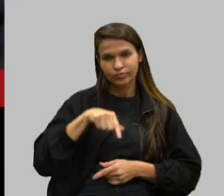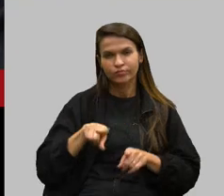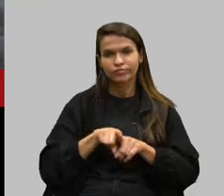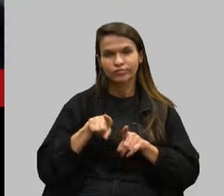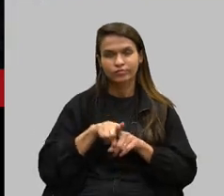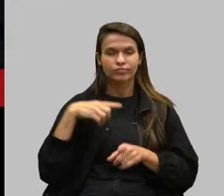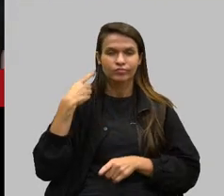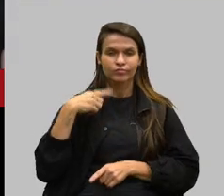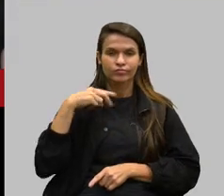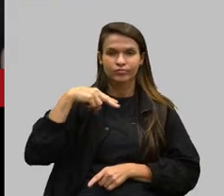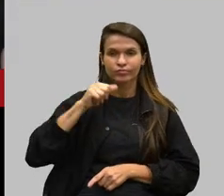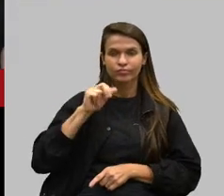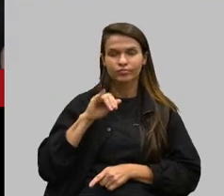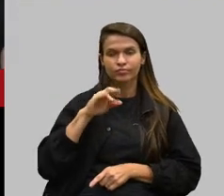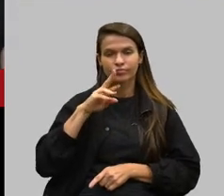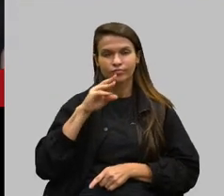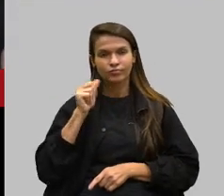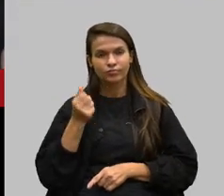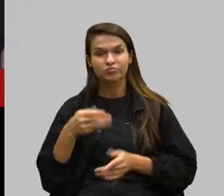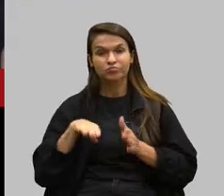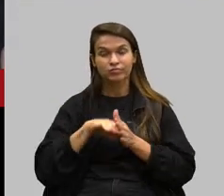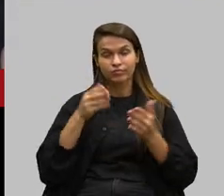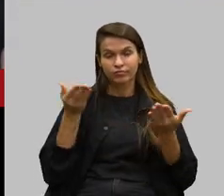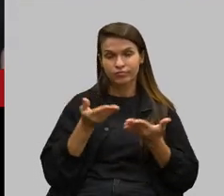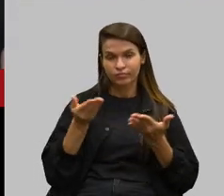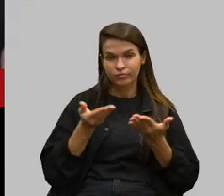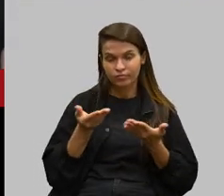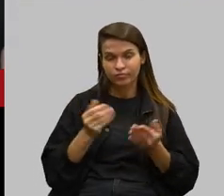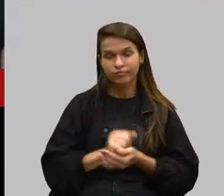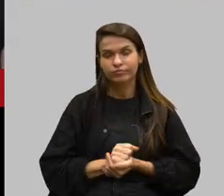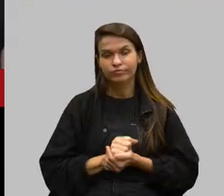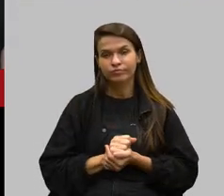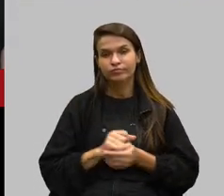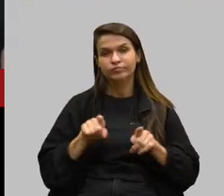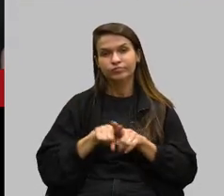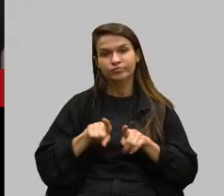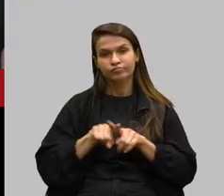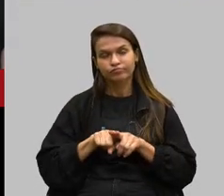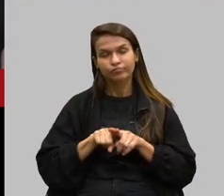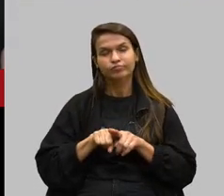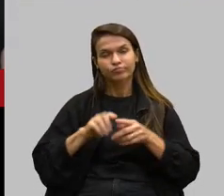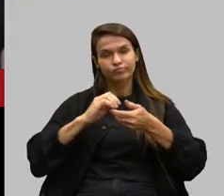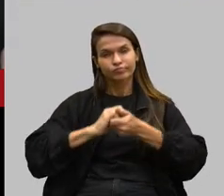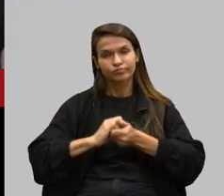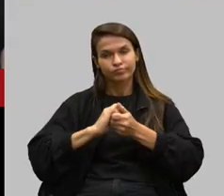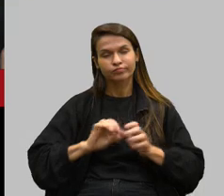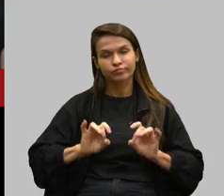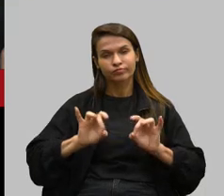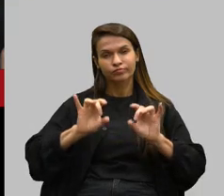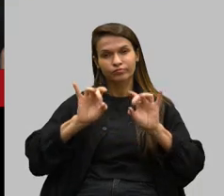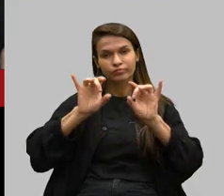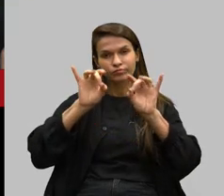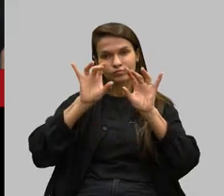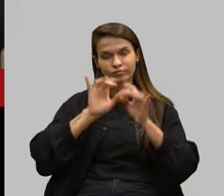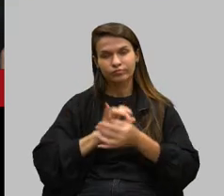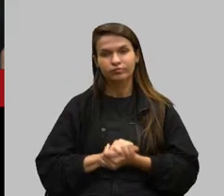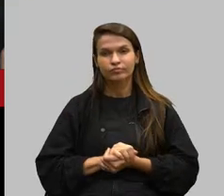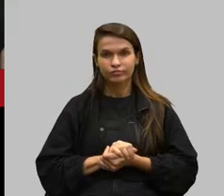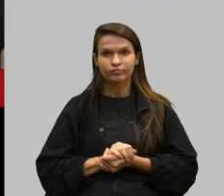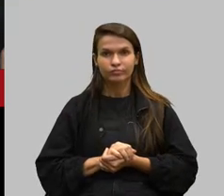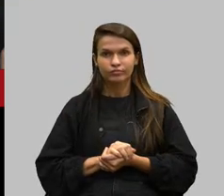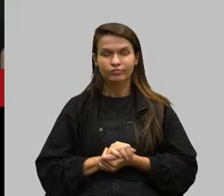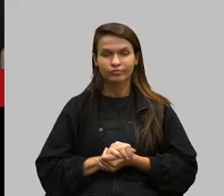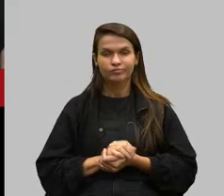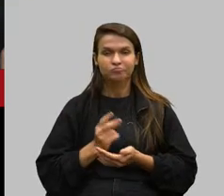naara que acaba de chegar também uma saudação especial ela que tá no mesmo